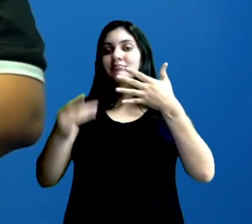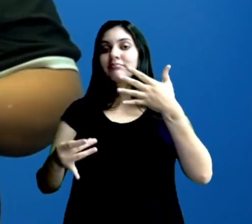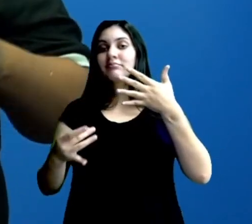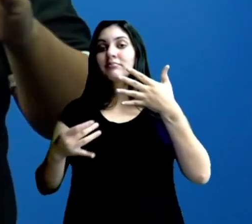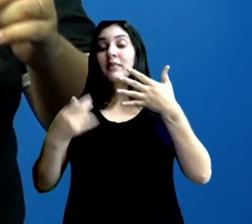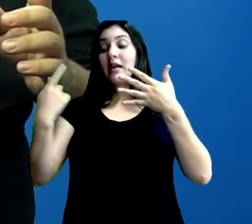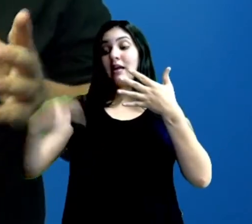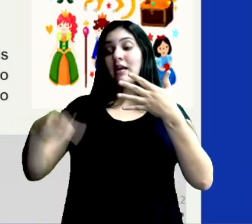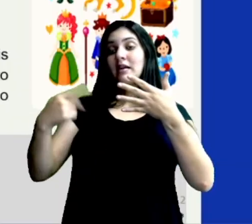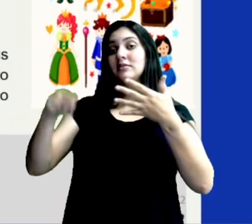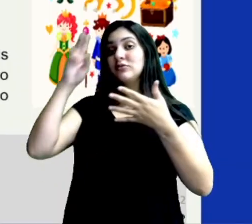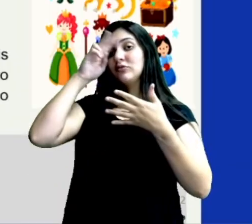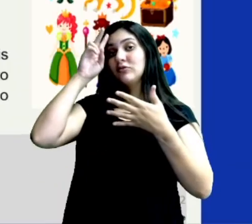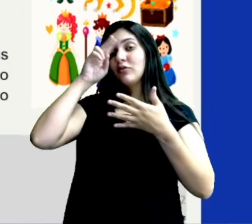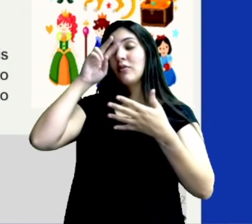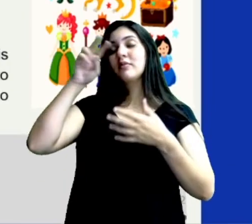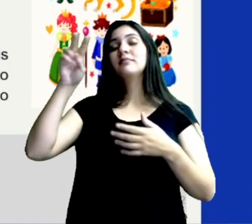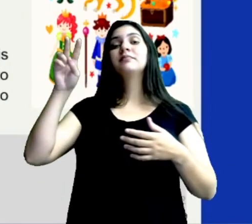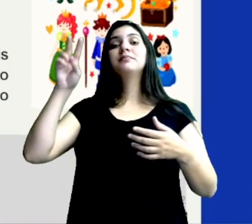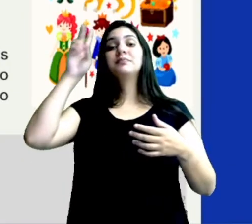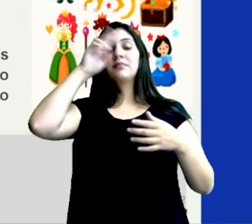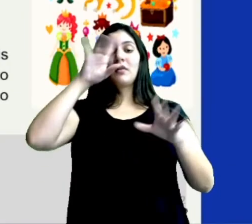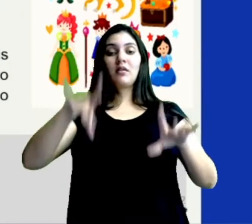de fada? Vou colocar aqui na tela para você.